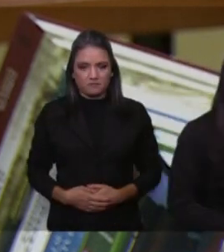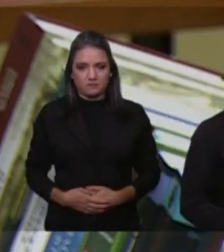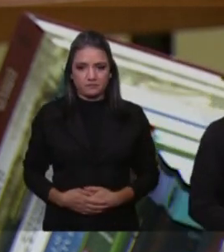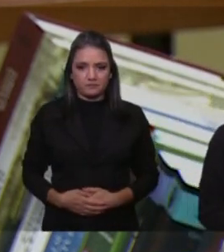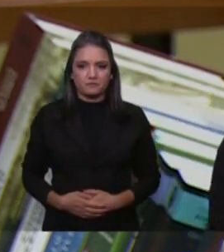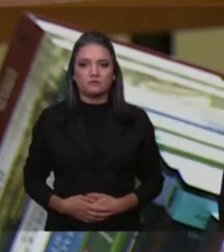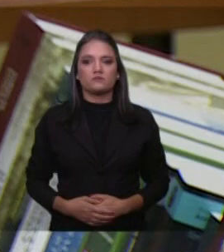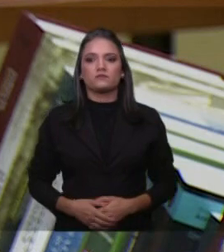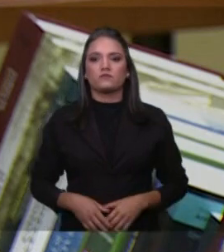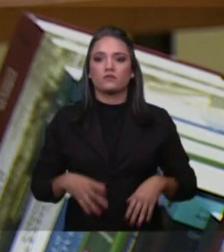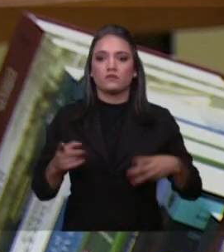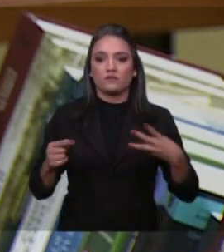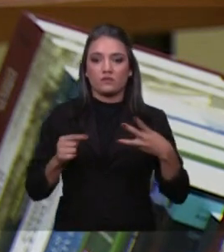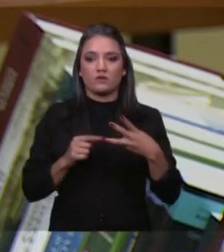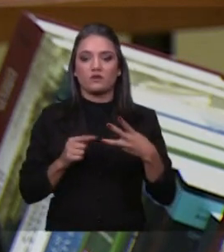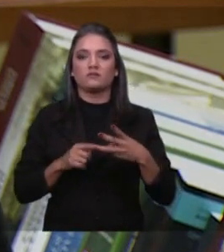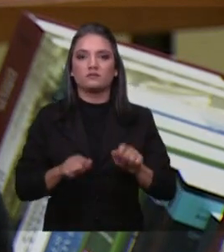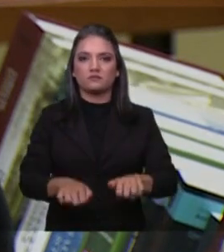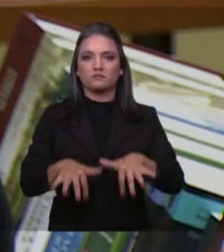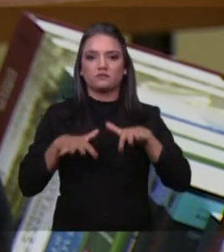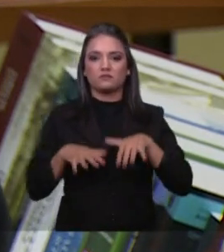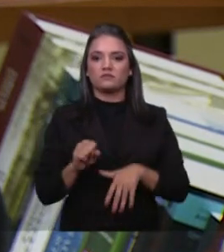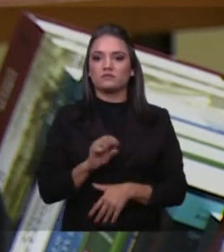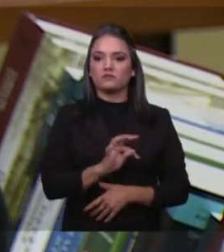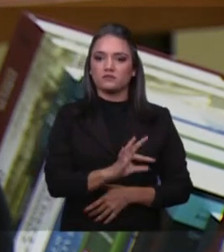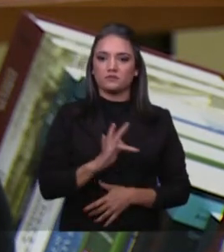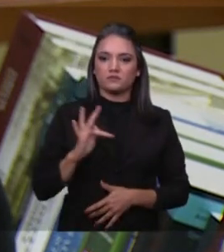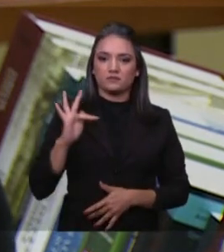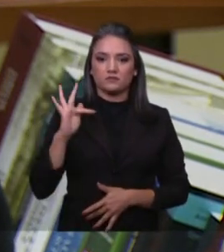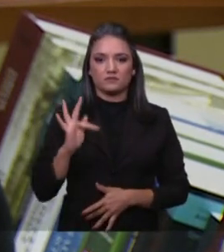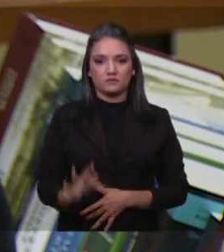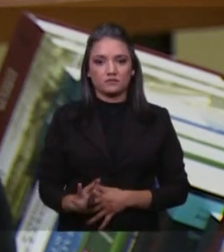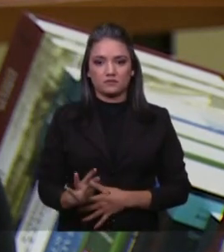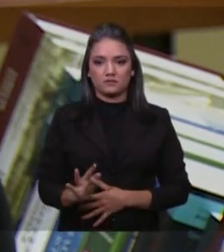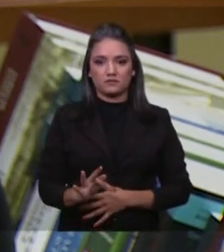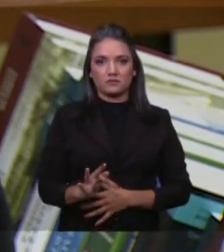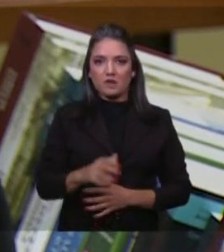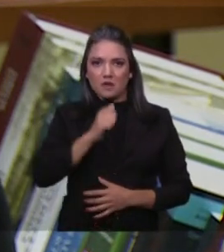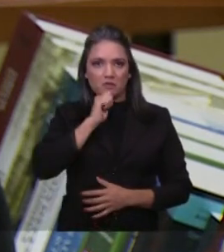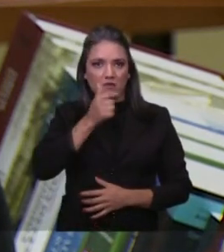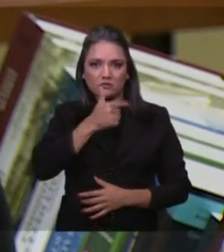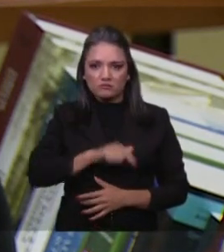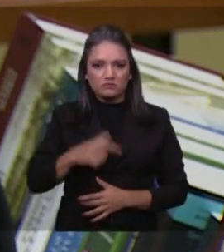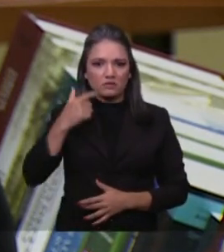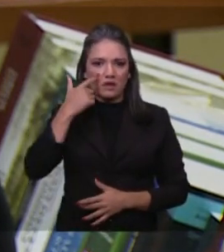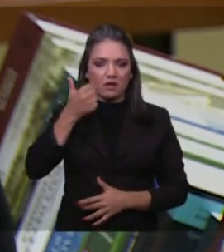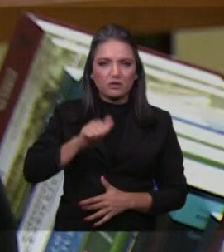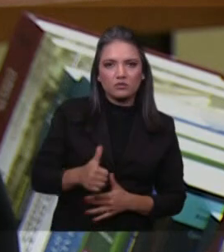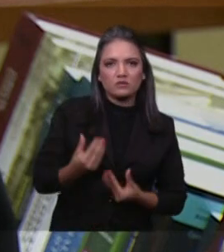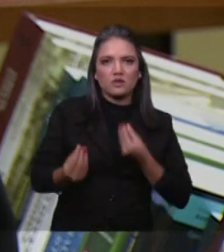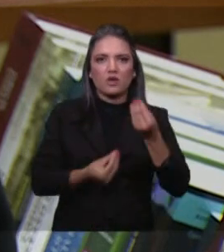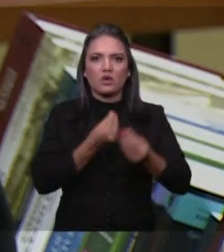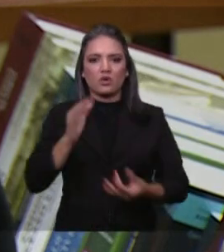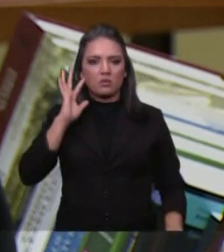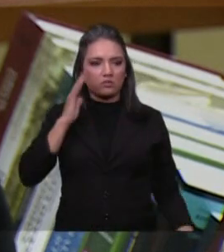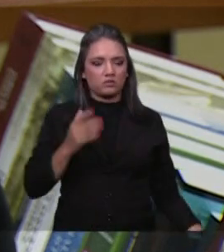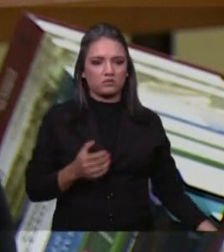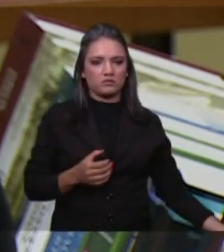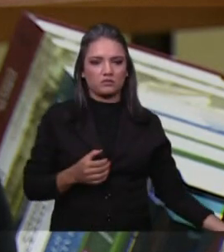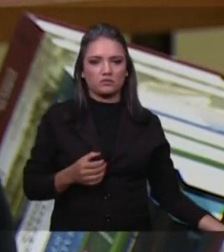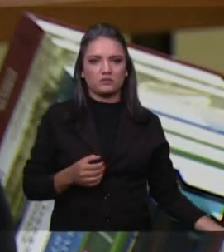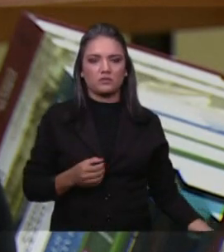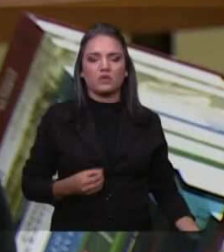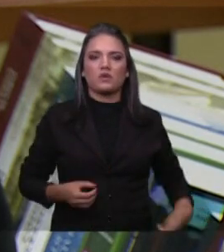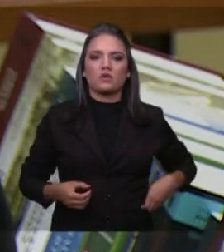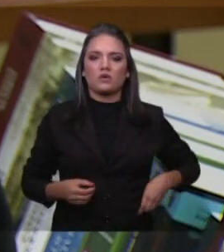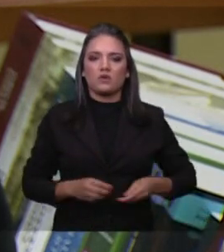Três, o plenário do Supremo Tribunal Federal não chegou a analisar a arguição de modulação dos efeitos do